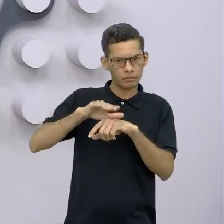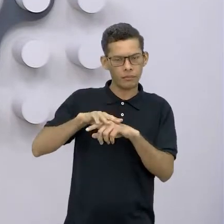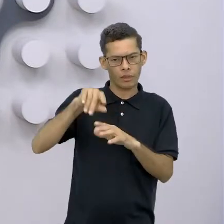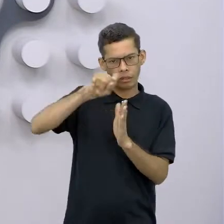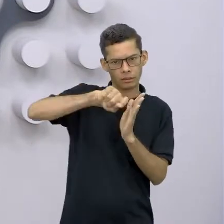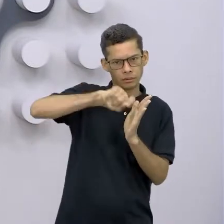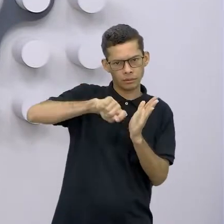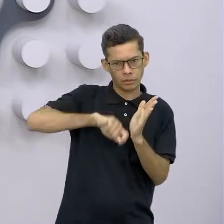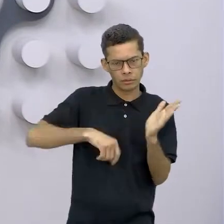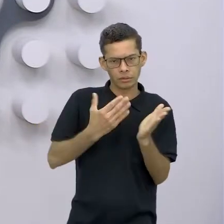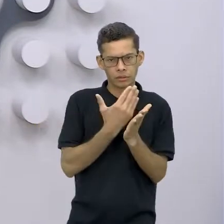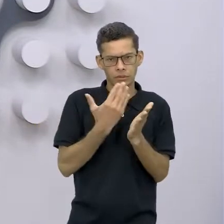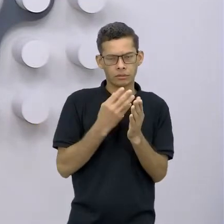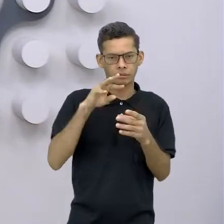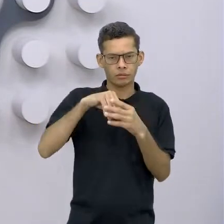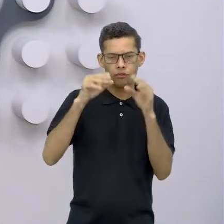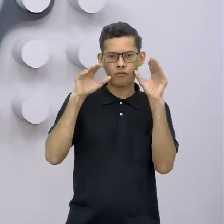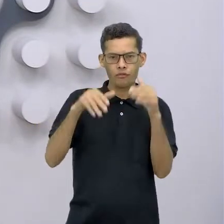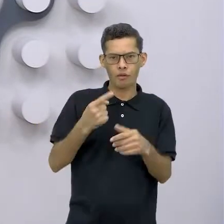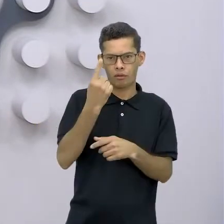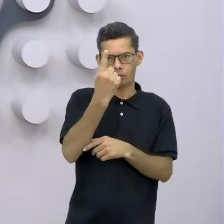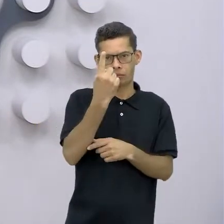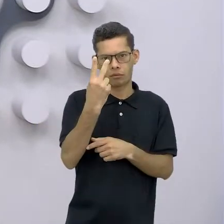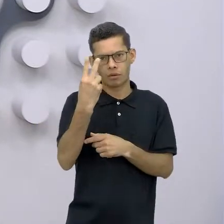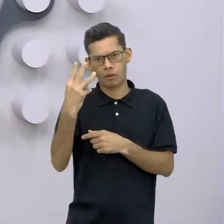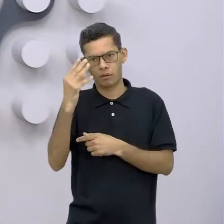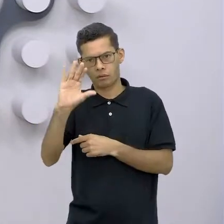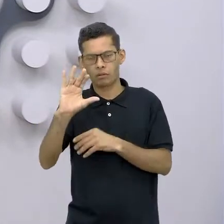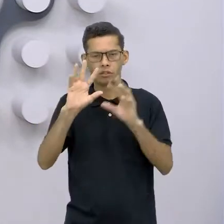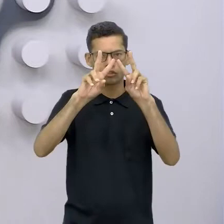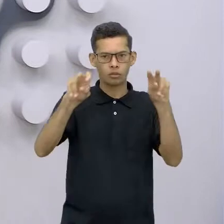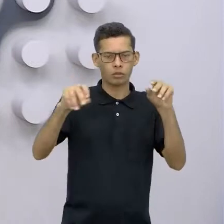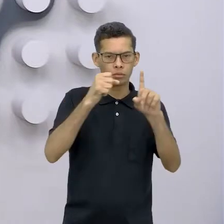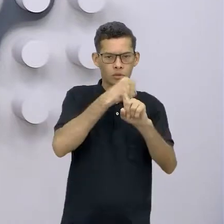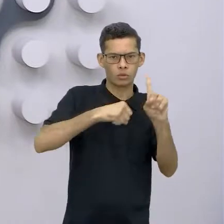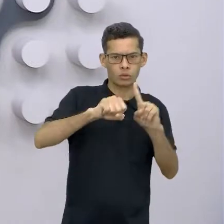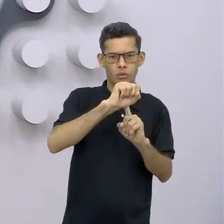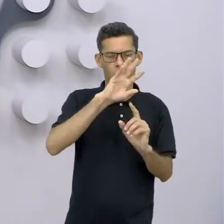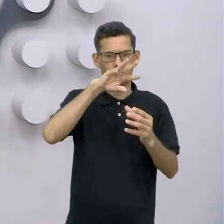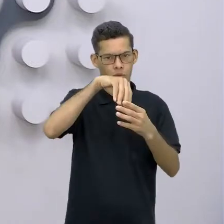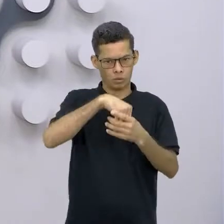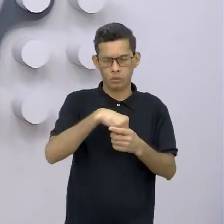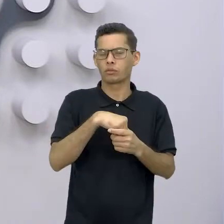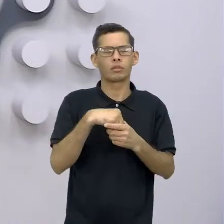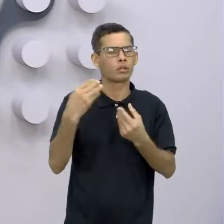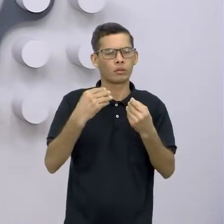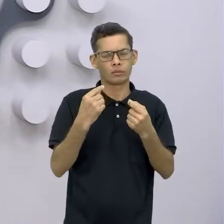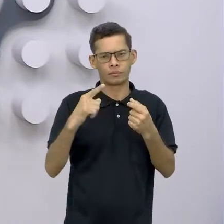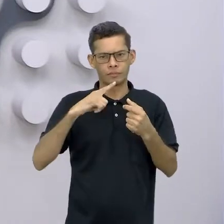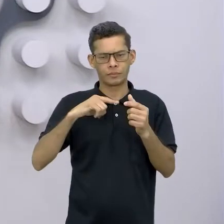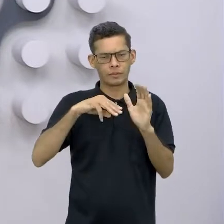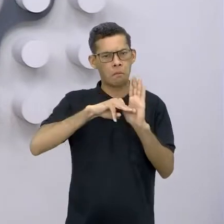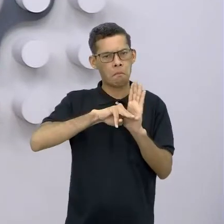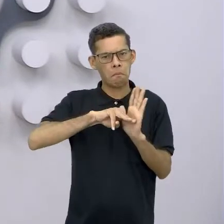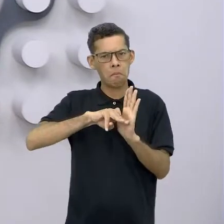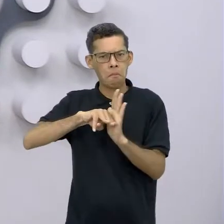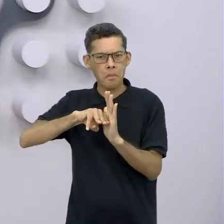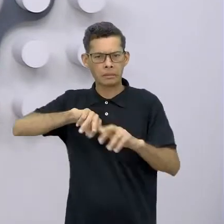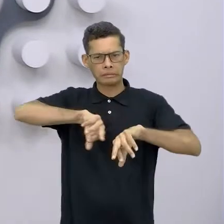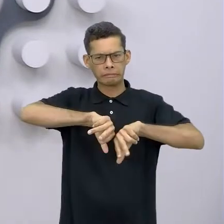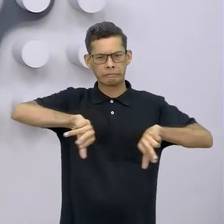ensino médio intitulado Sociologia, no qual ele aborda também os diferentes métodos de pesquisa